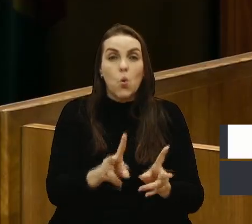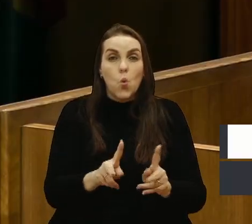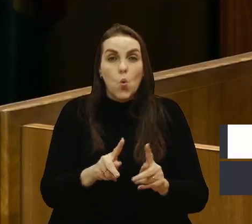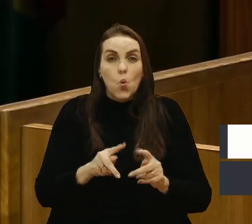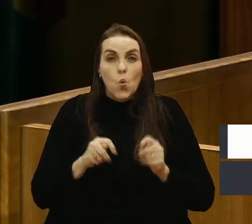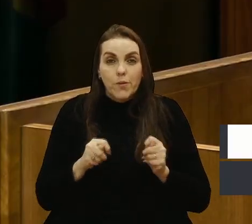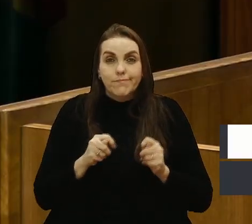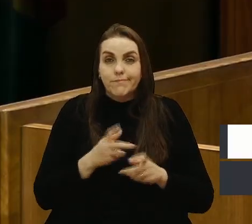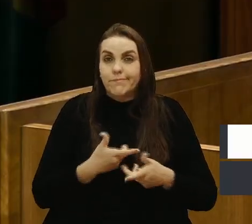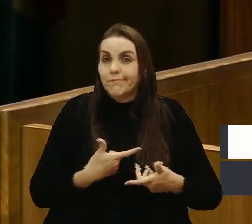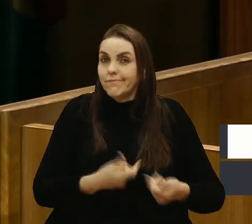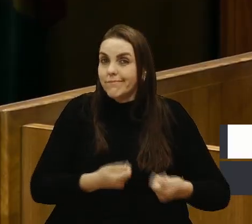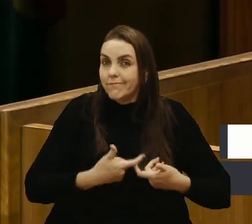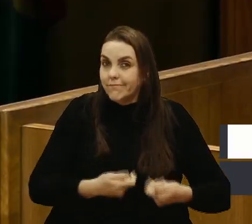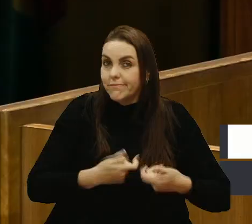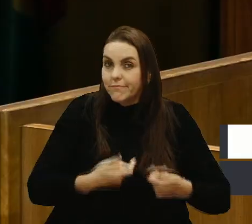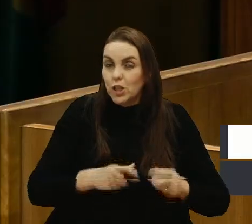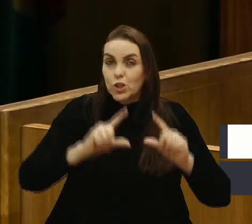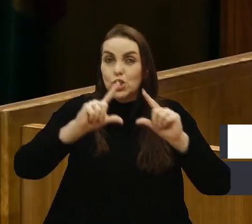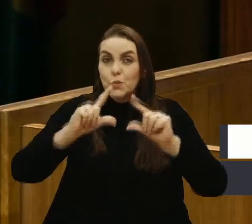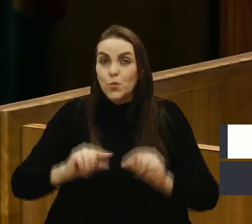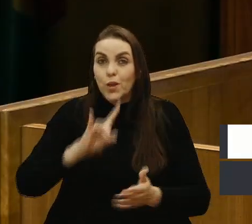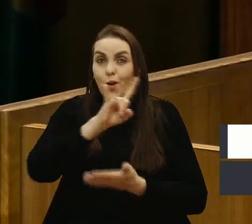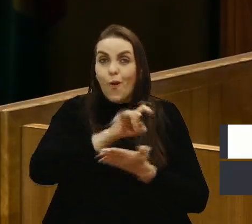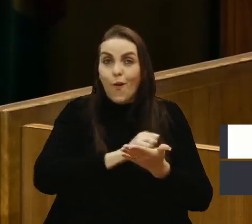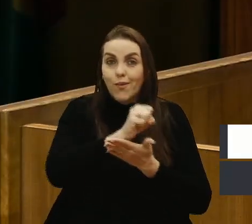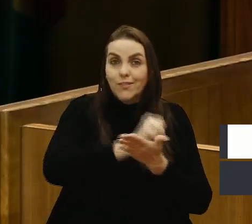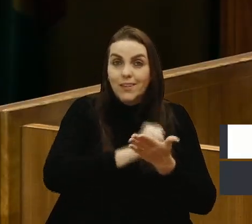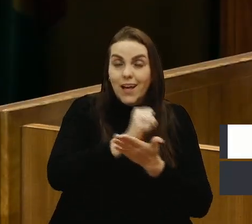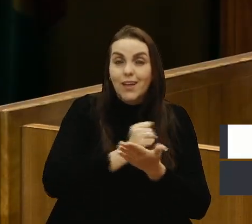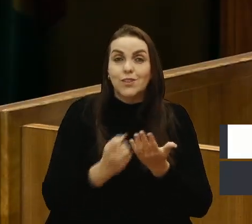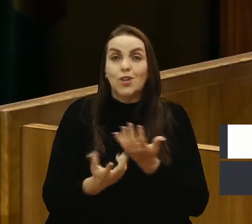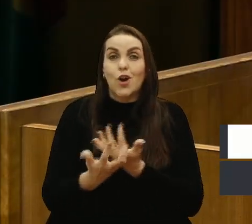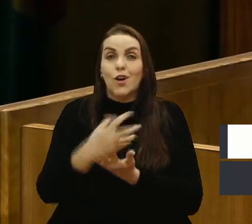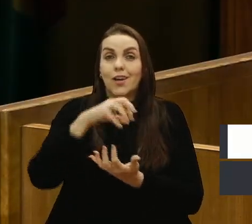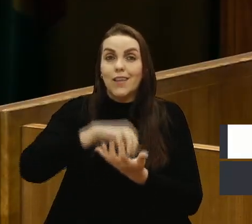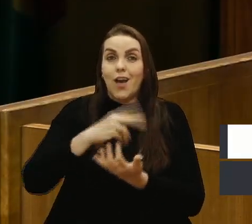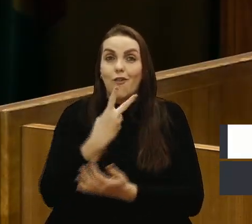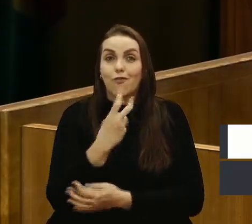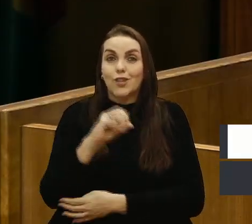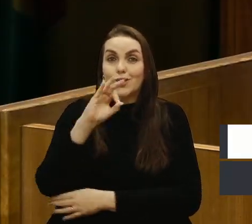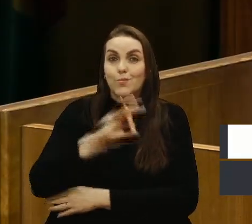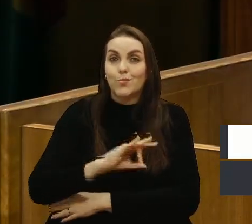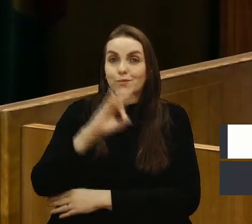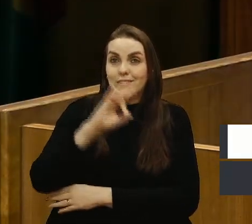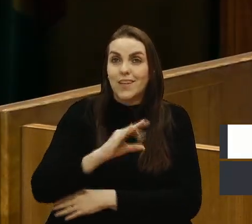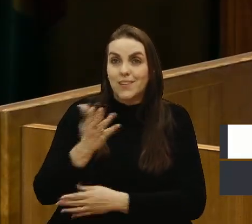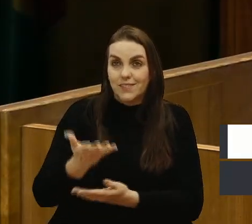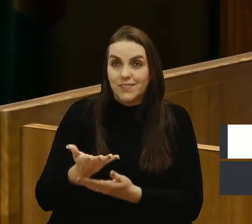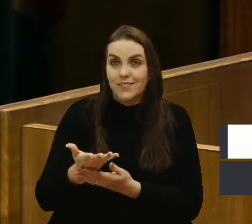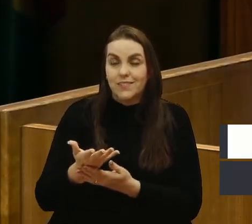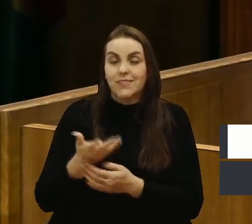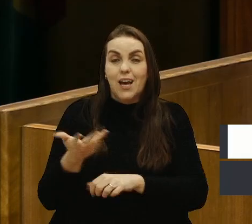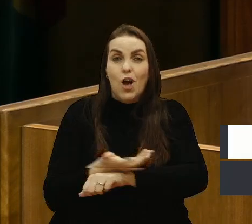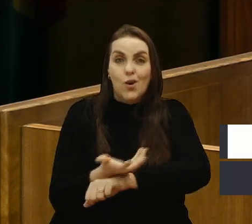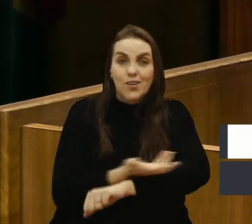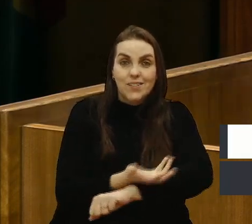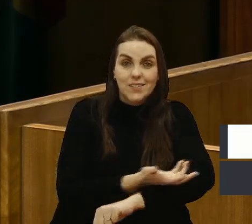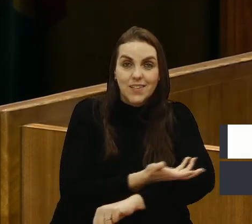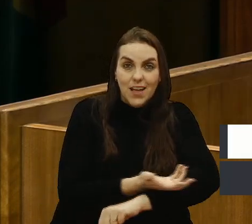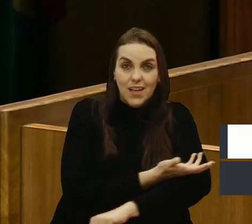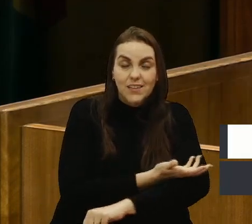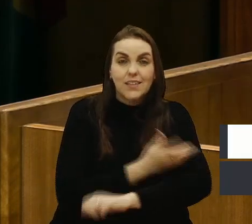gastos, diminuindo o contrato da Codeca em 20% na parte das roçadas,